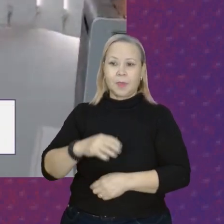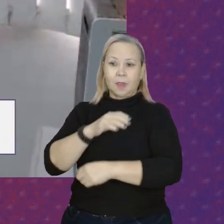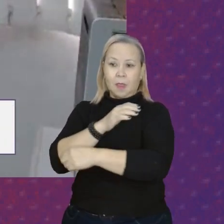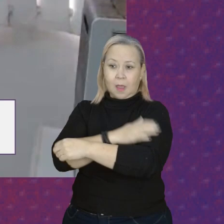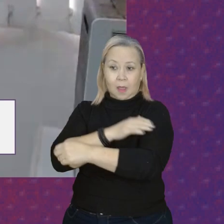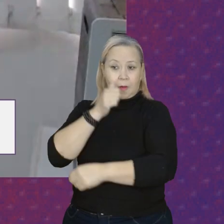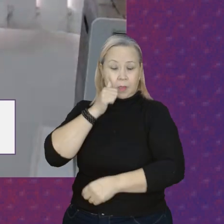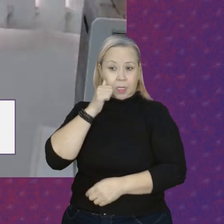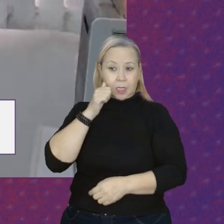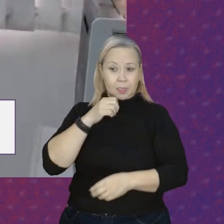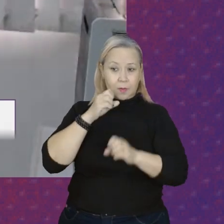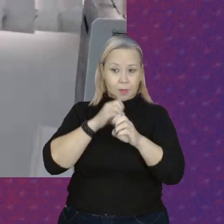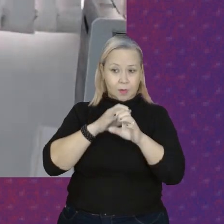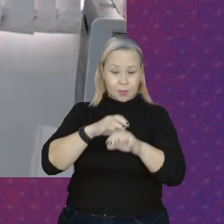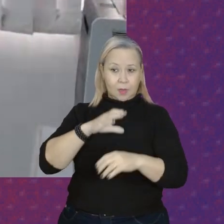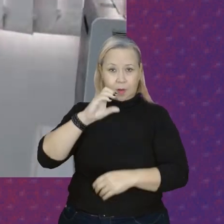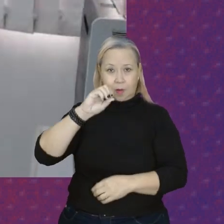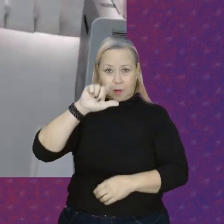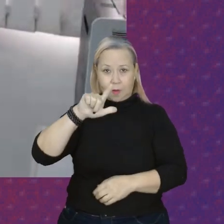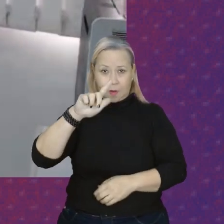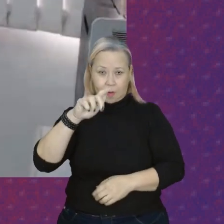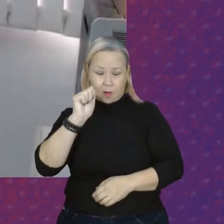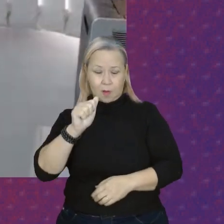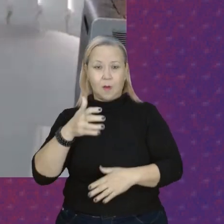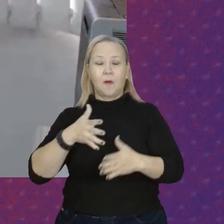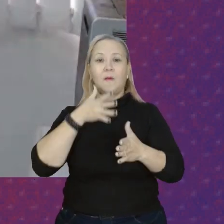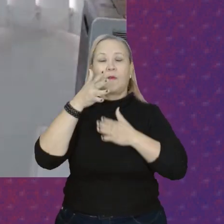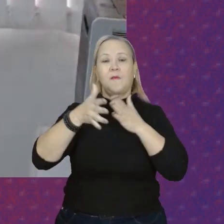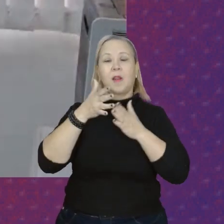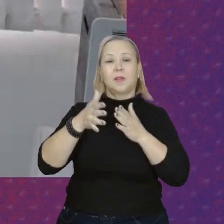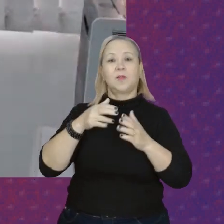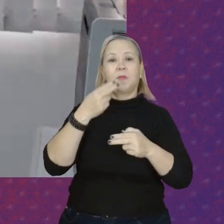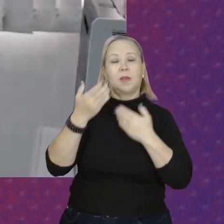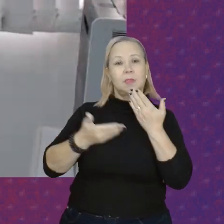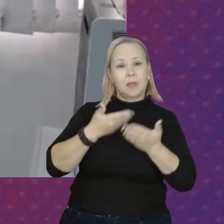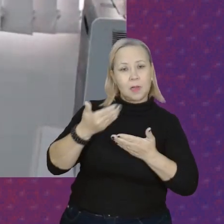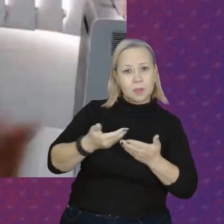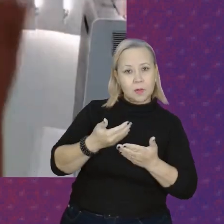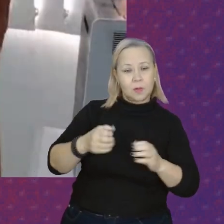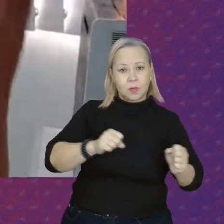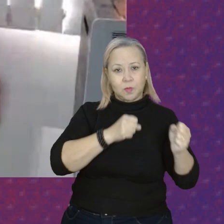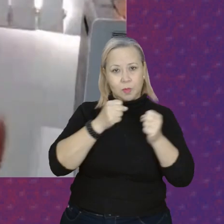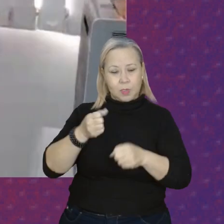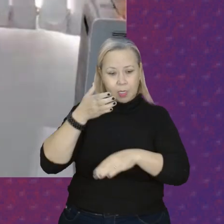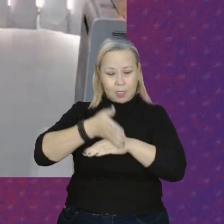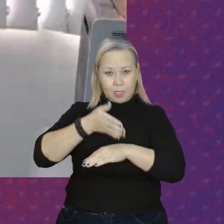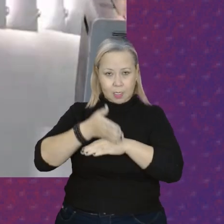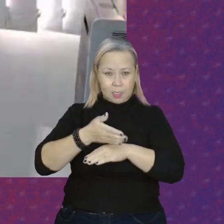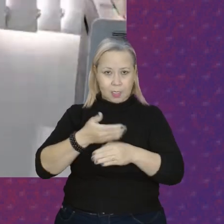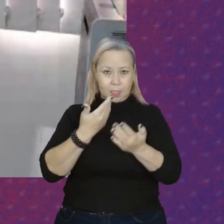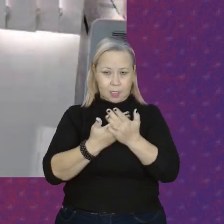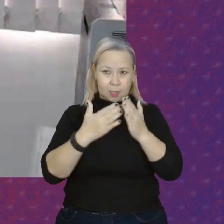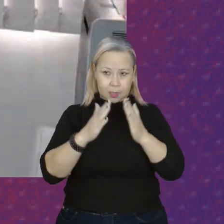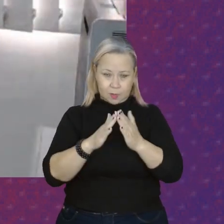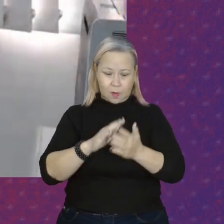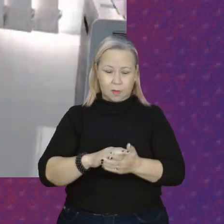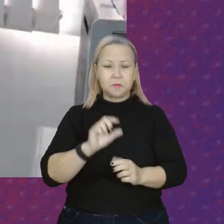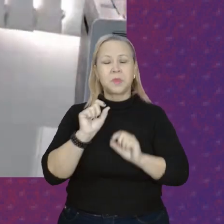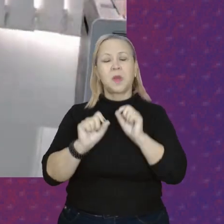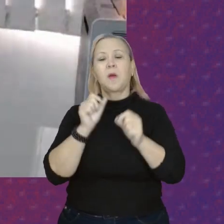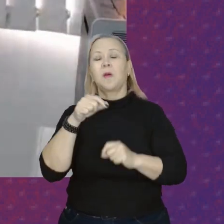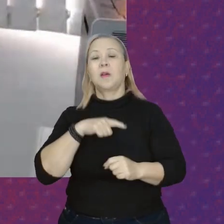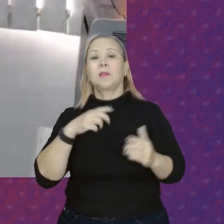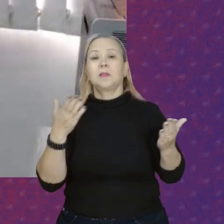nós vamos conversar sobre as relações de poder no interior das escolas. Então, o retrato que temos hoje